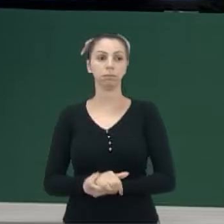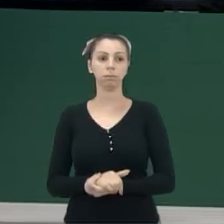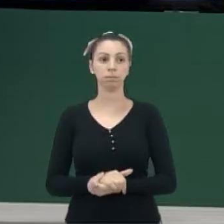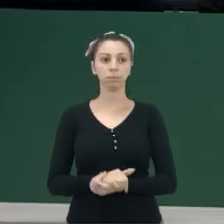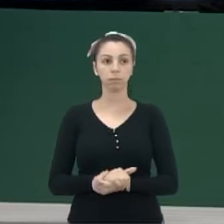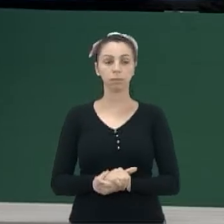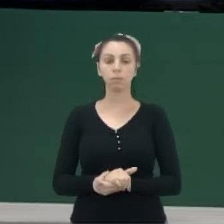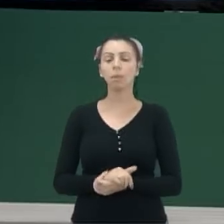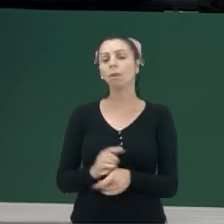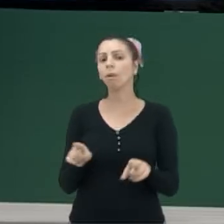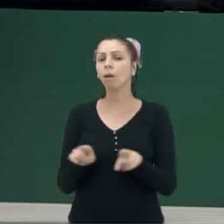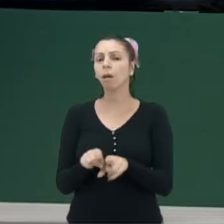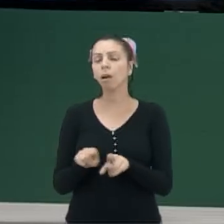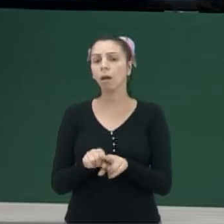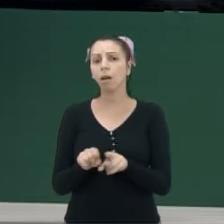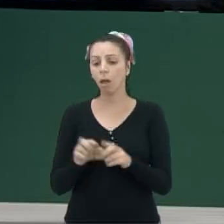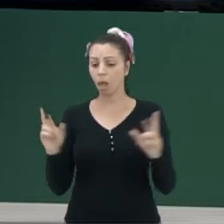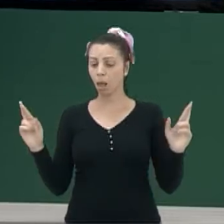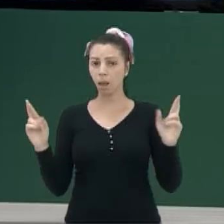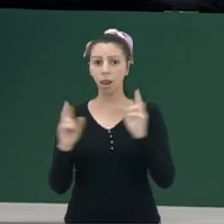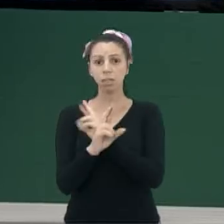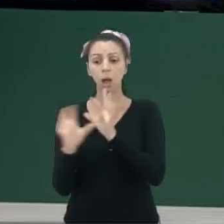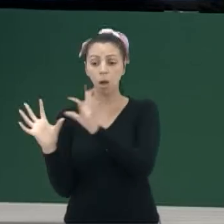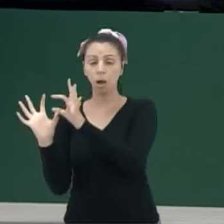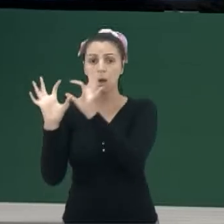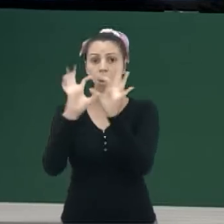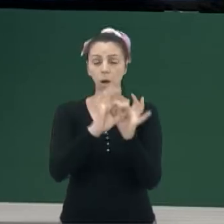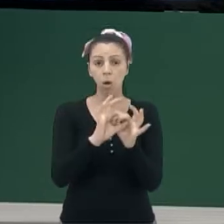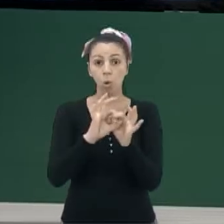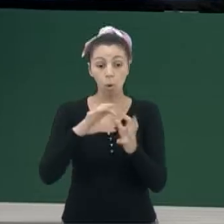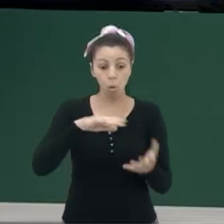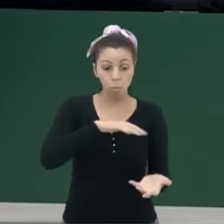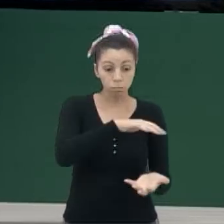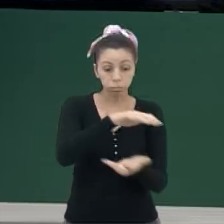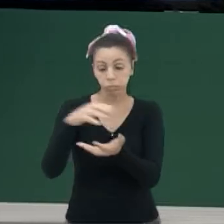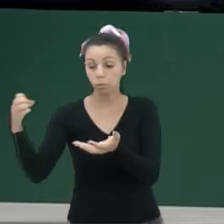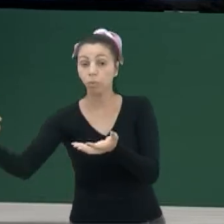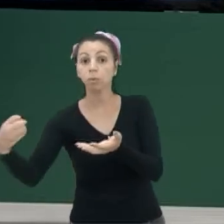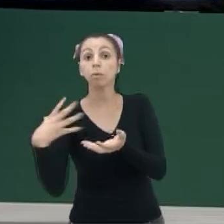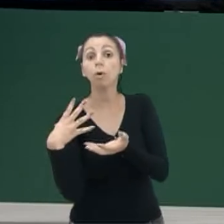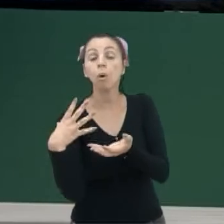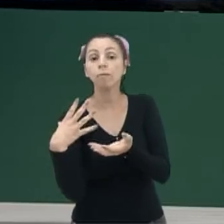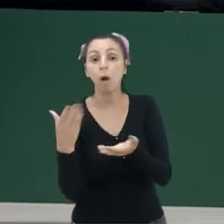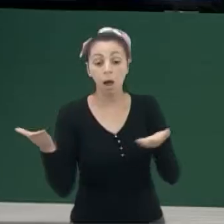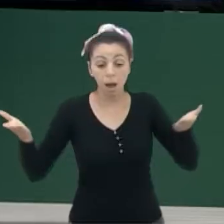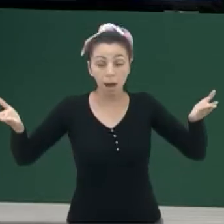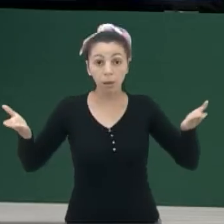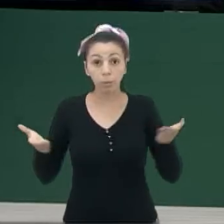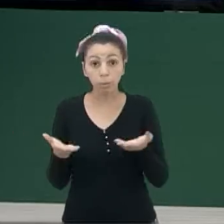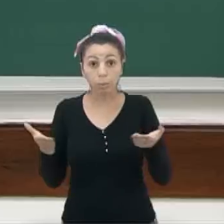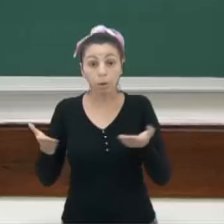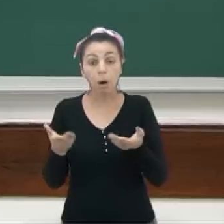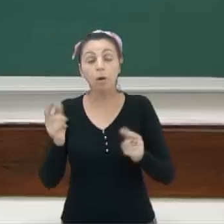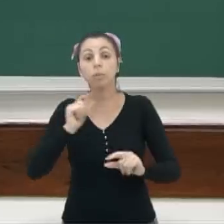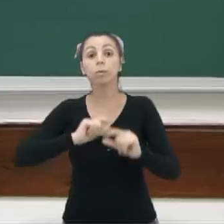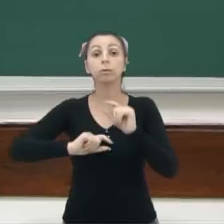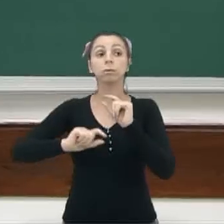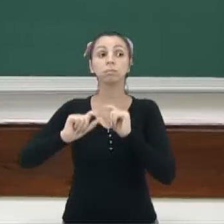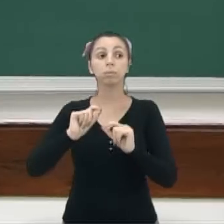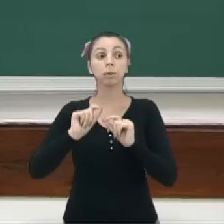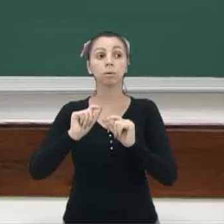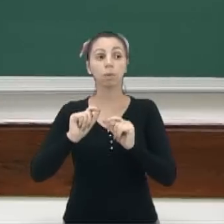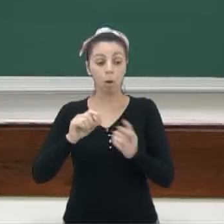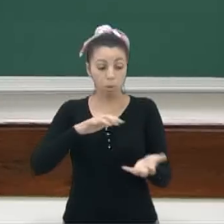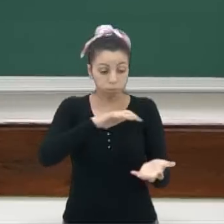Daí aqui, identificar as conexões e interações com o Novo Mundo. Então agora, nessa aula, a gente vai entrar na questão do